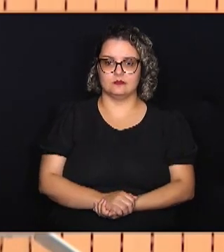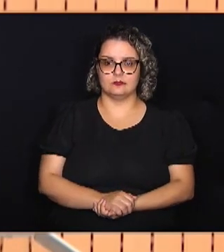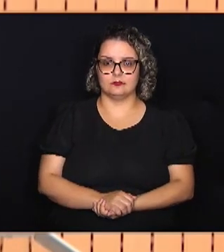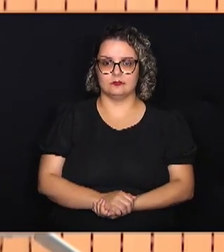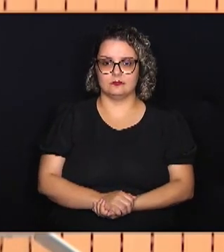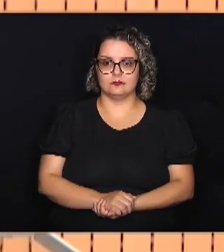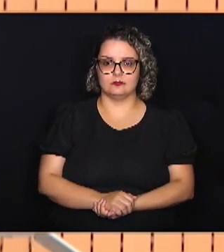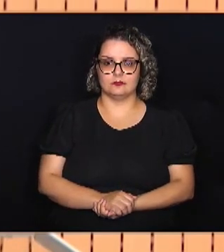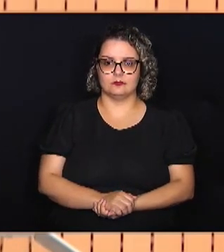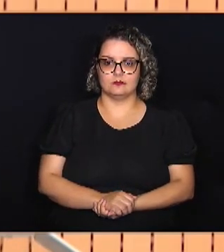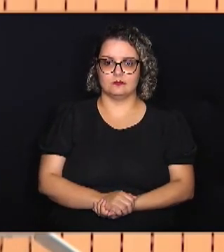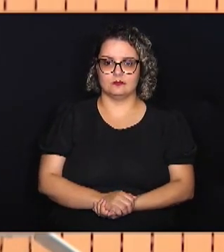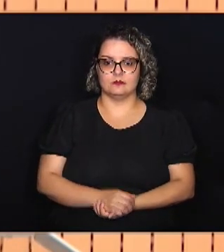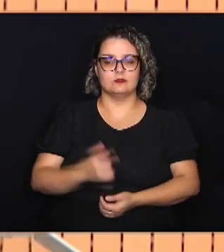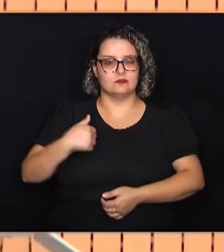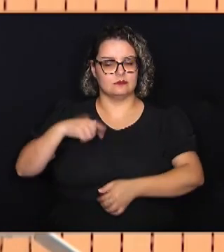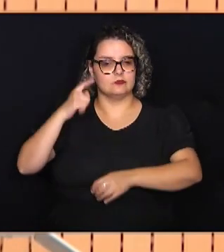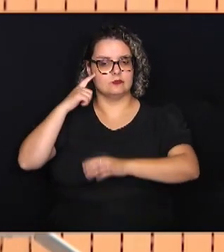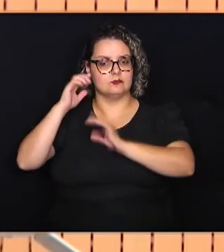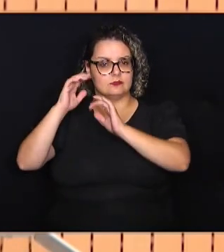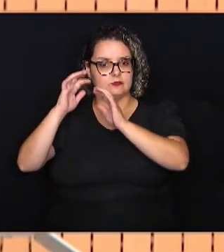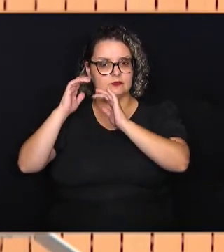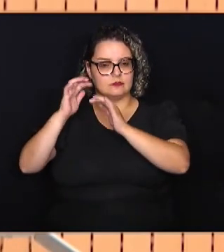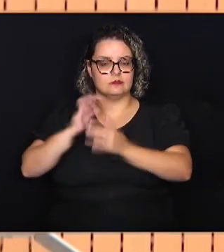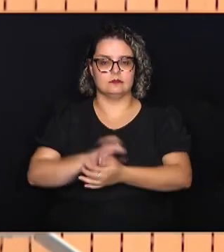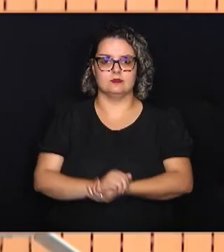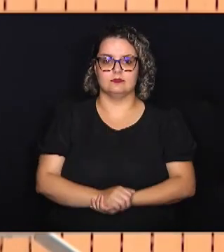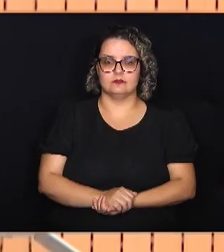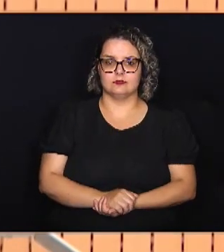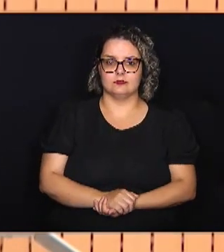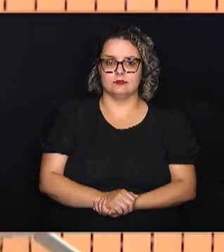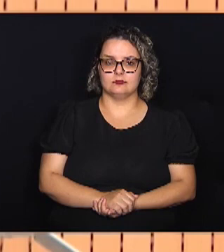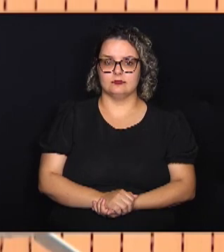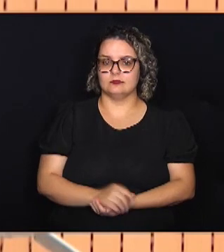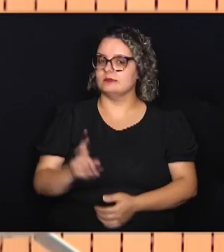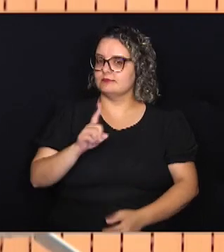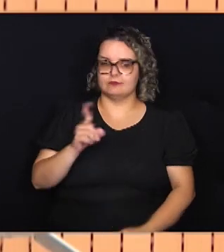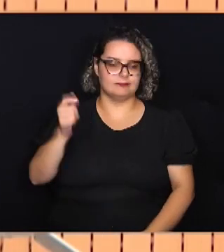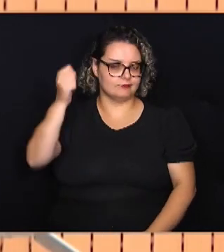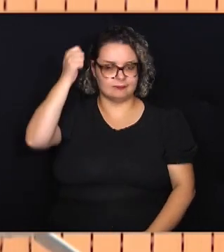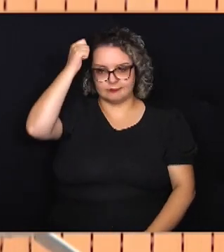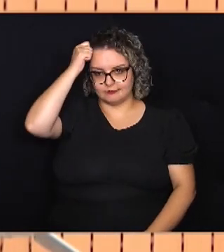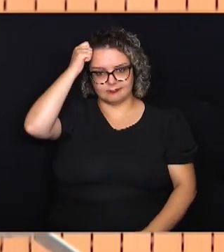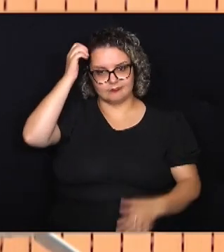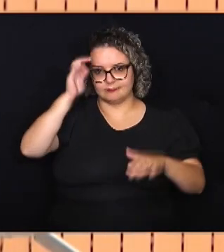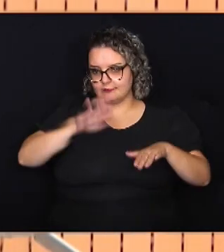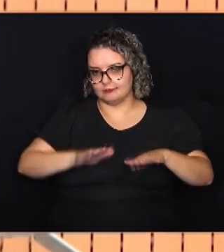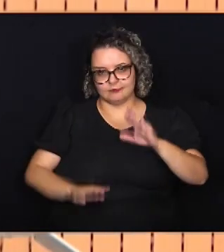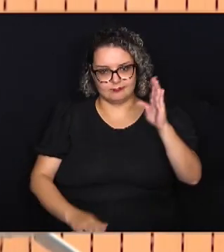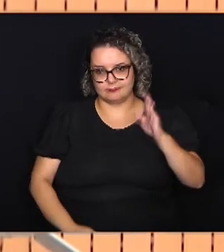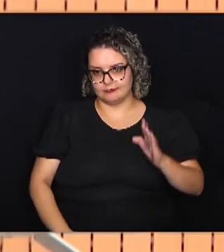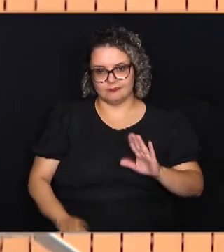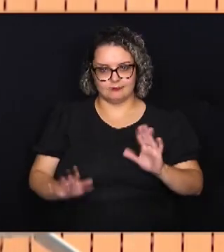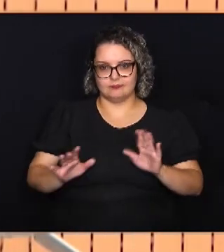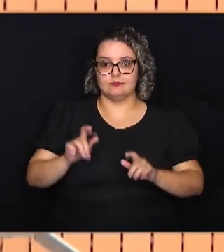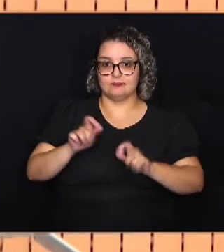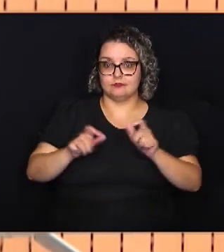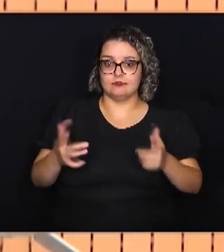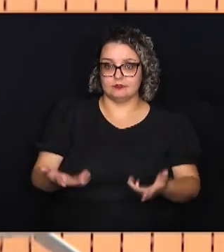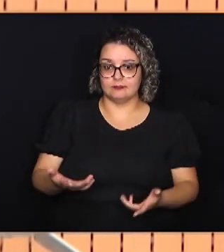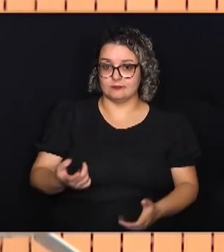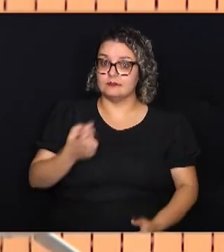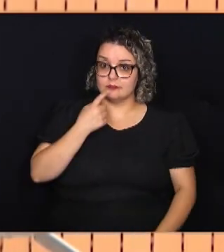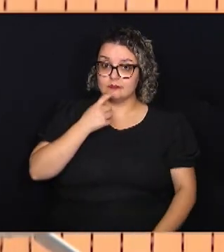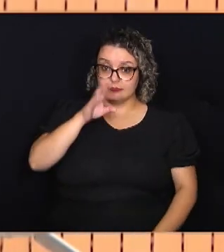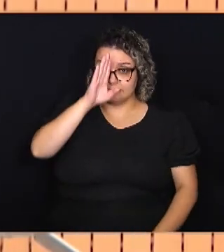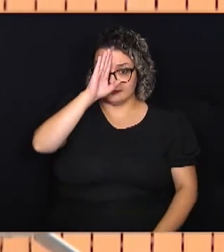me faz pensar, me faz lembrar que eu não me arrependo de ter ficado no Brasil. O pessoal aqui, Campinas principalmente,